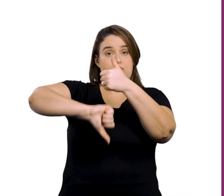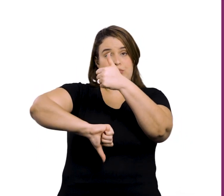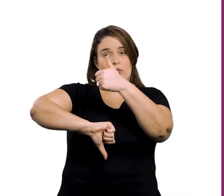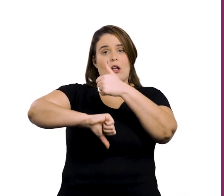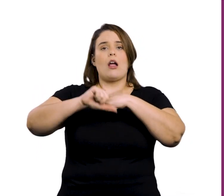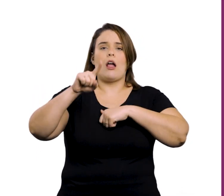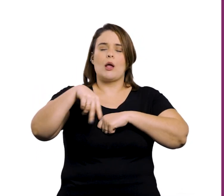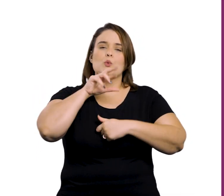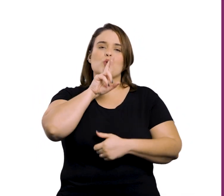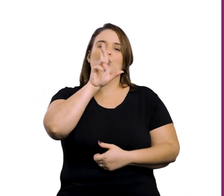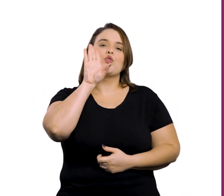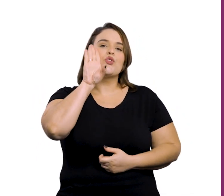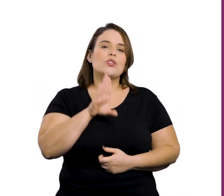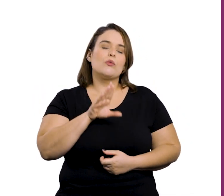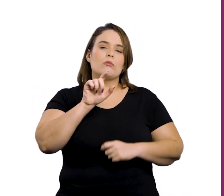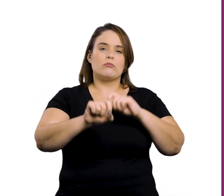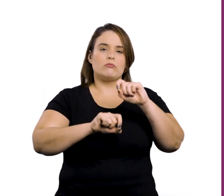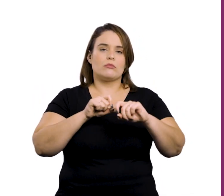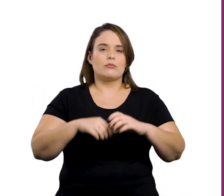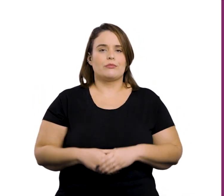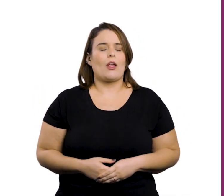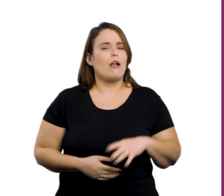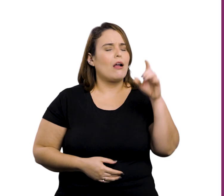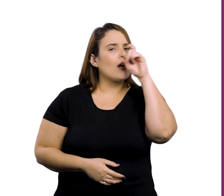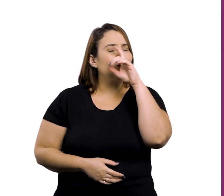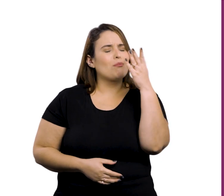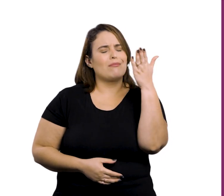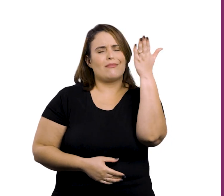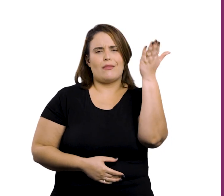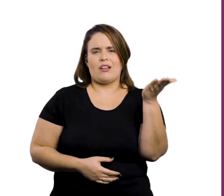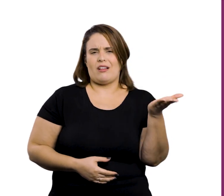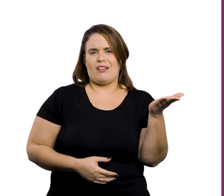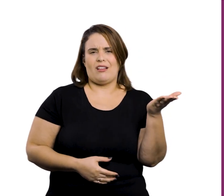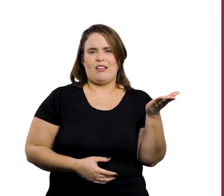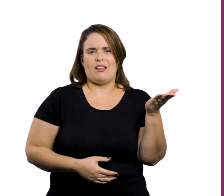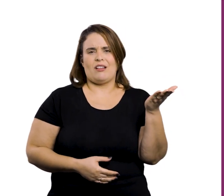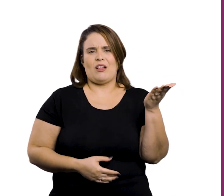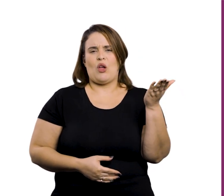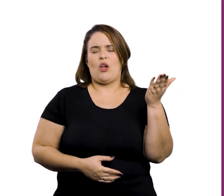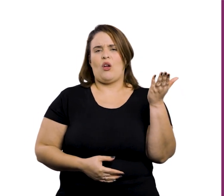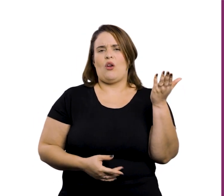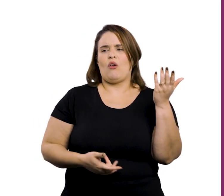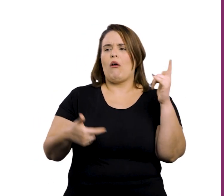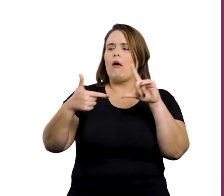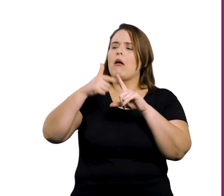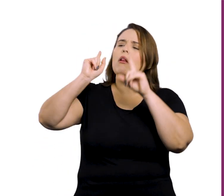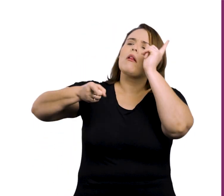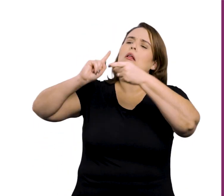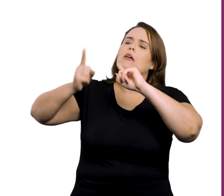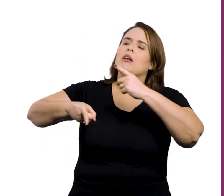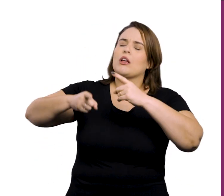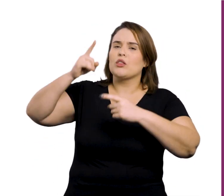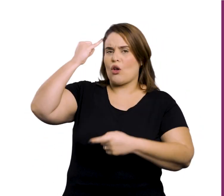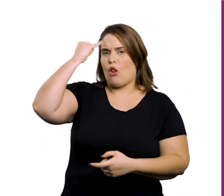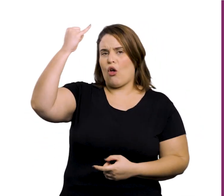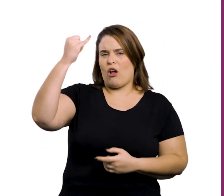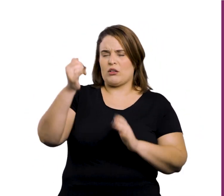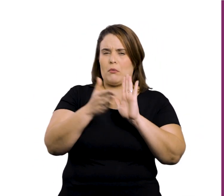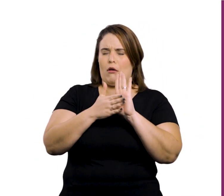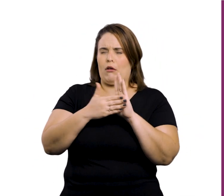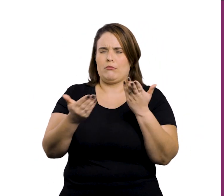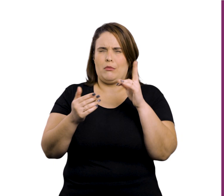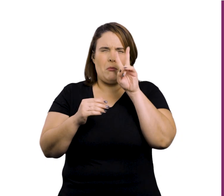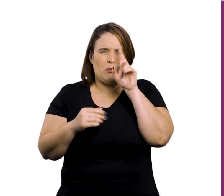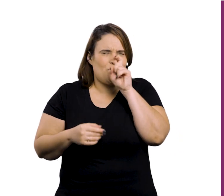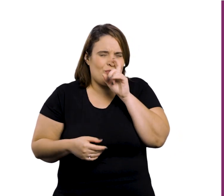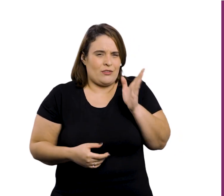índices de qualidade como resultado direto da falaciosa suposta doutrinação ideológica imposta aos alunos.